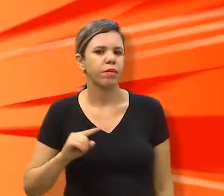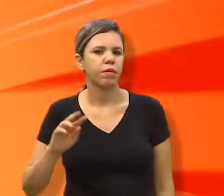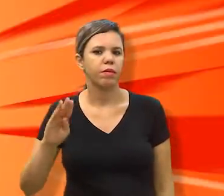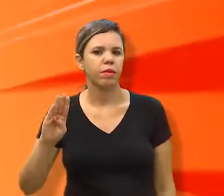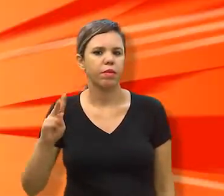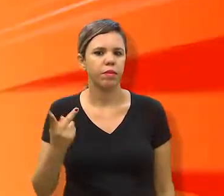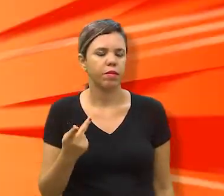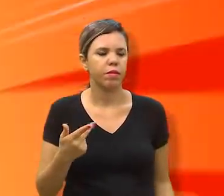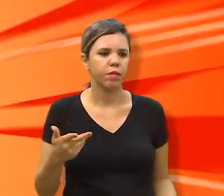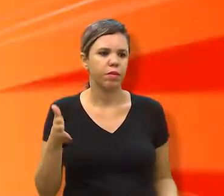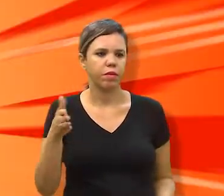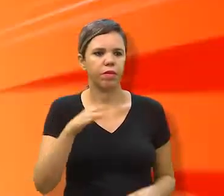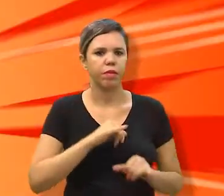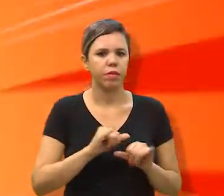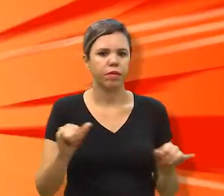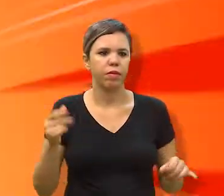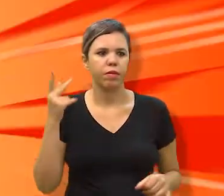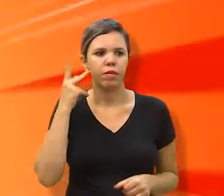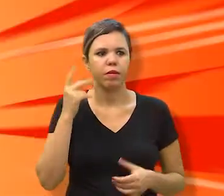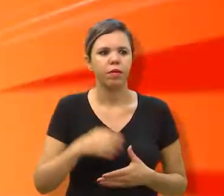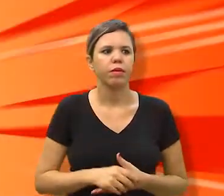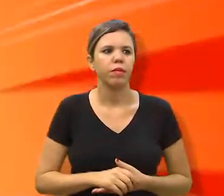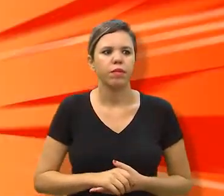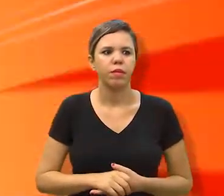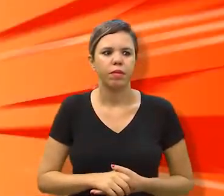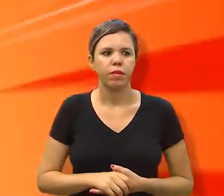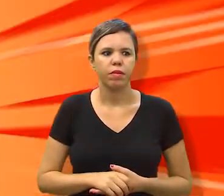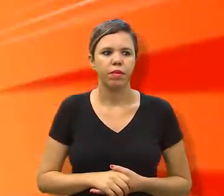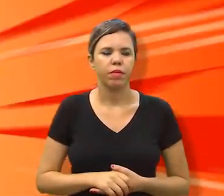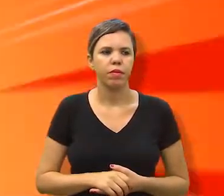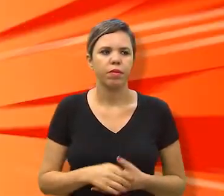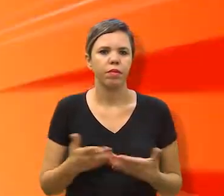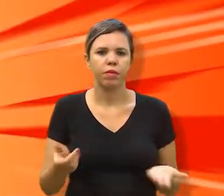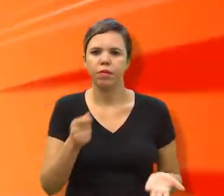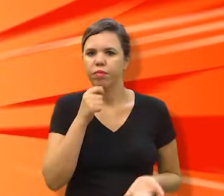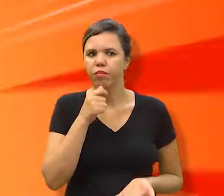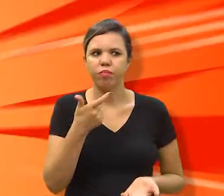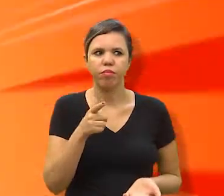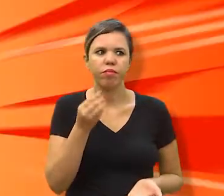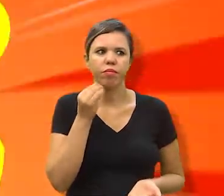né? As cidades que a gente sempre vai aí para divulgar, para São Paulo, né? E, poxa, a gente não